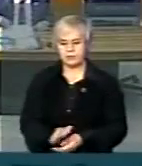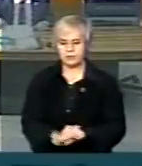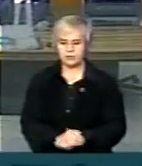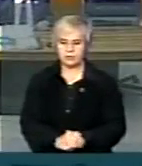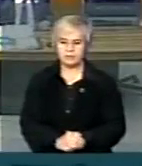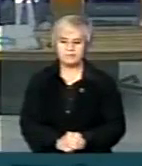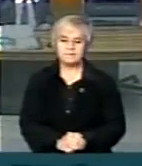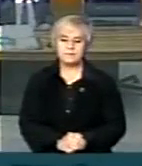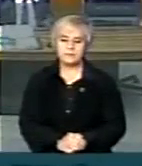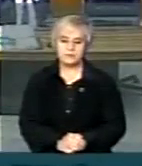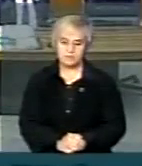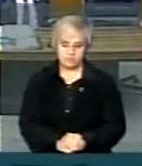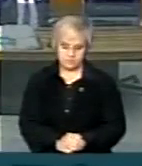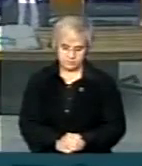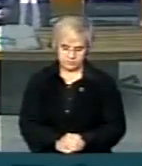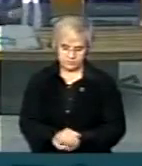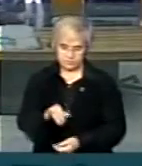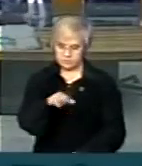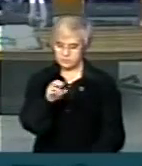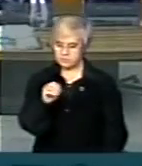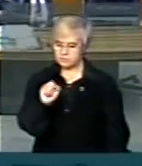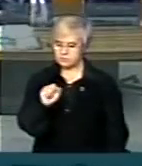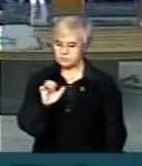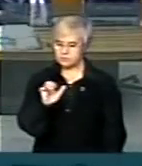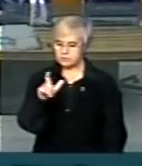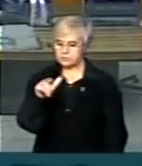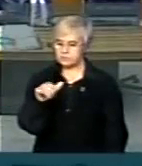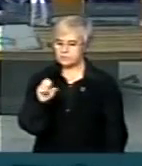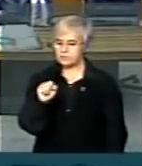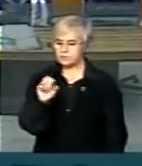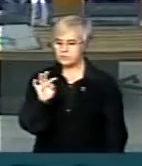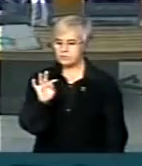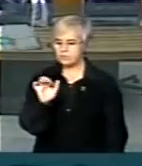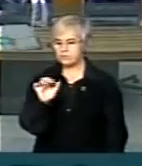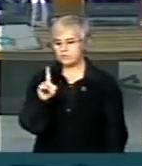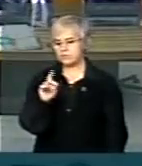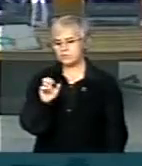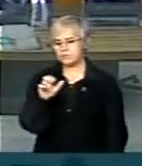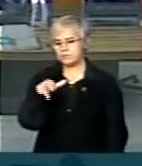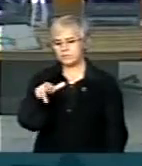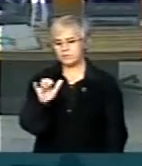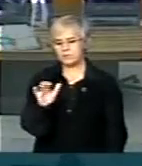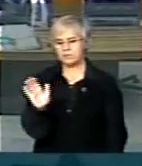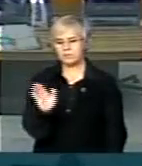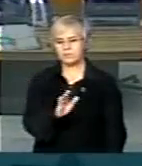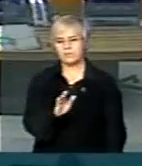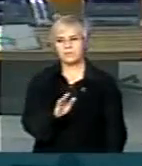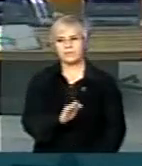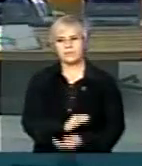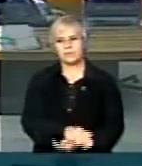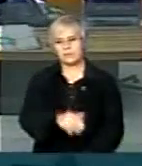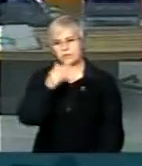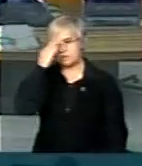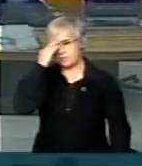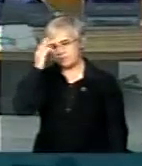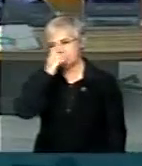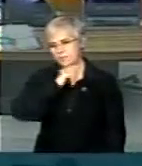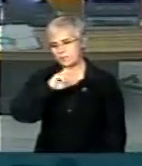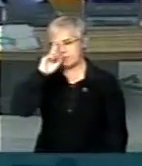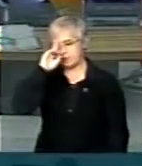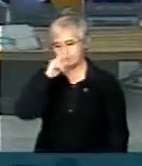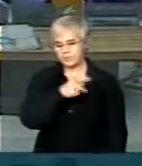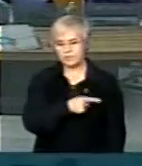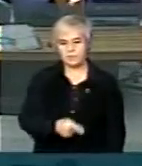Com a palavra o deputado José Stedley, em seguida o deputado Mauro Pereira. Obrigado, senhor presidente, senhoras e